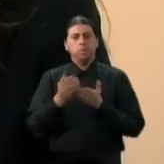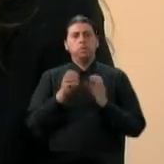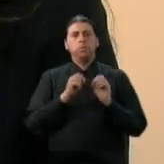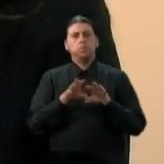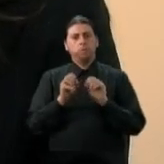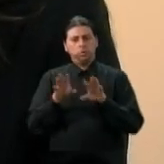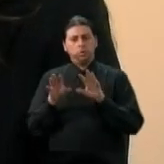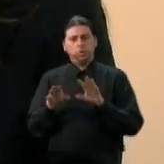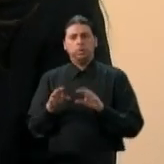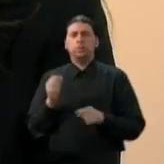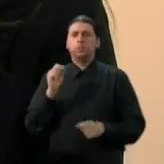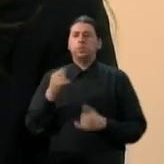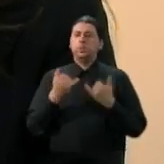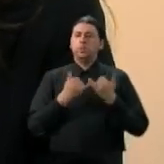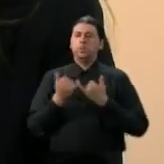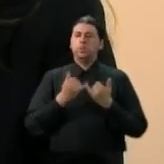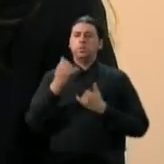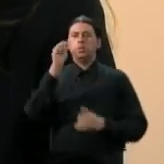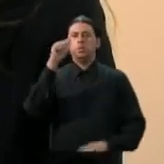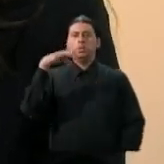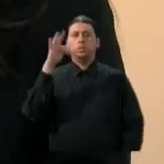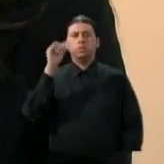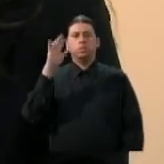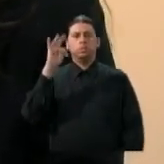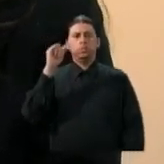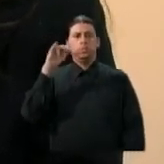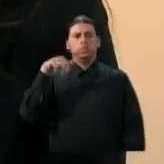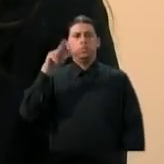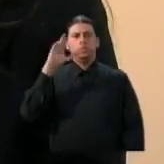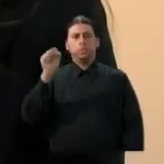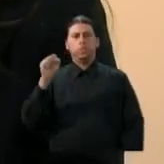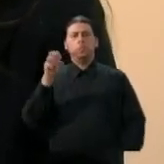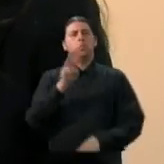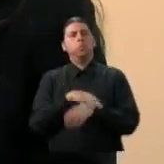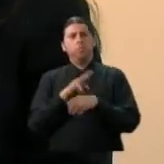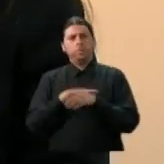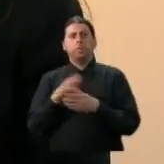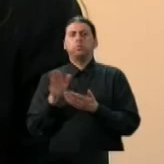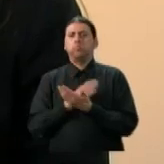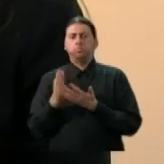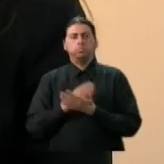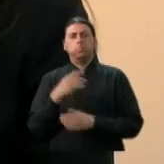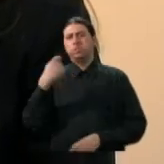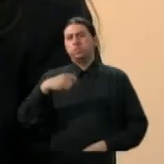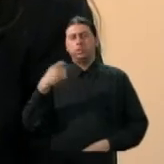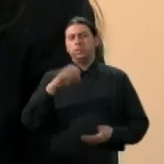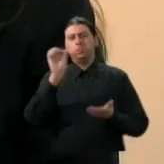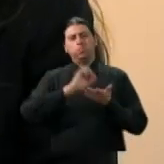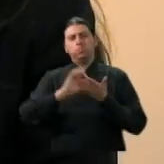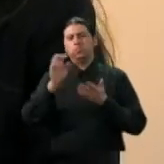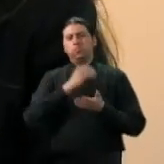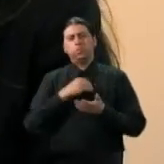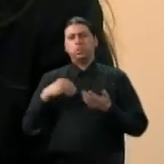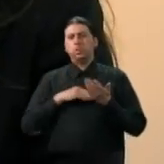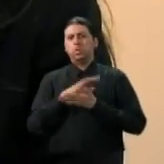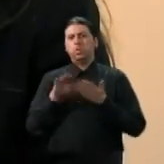a antitetânica, como qualquer outra, ela pode ser feita em qualquer momento, não precisa prescrição médica. Pisei num prego enferrujado, corre